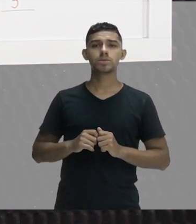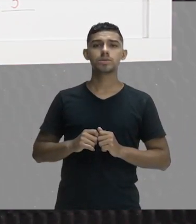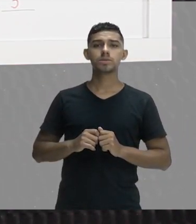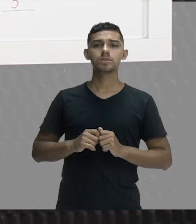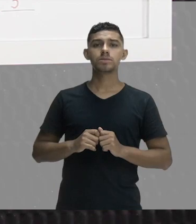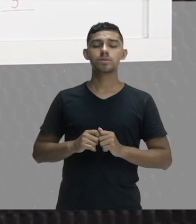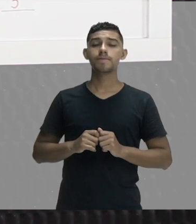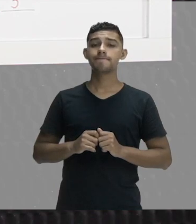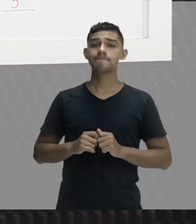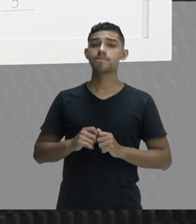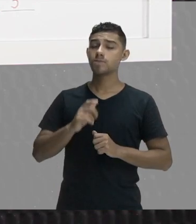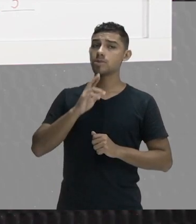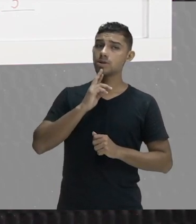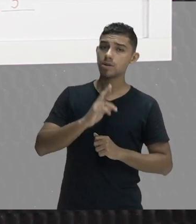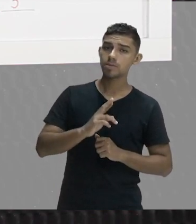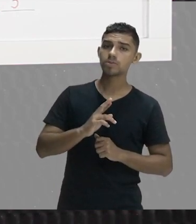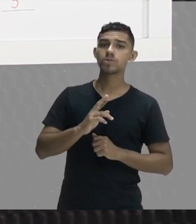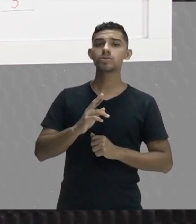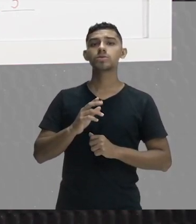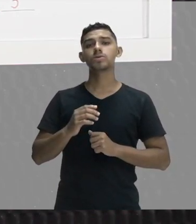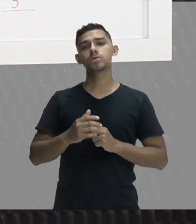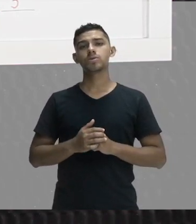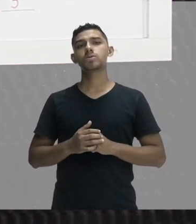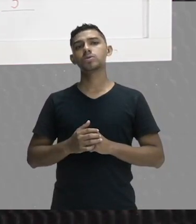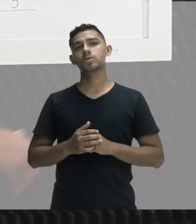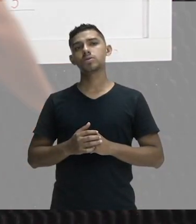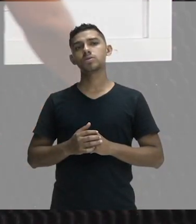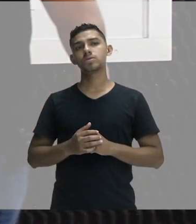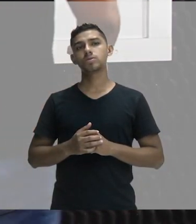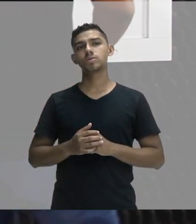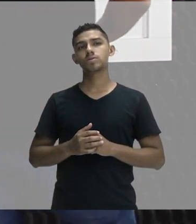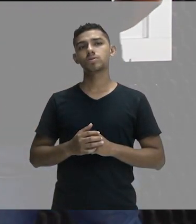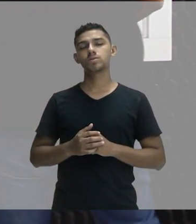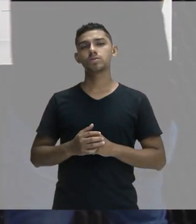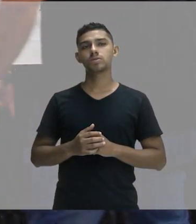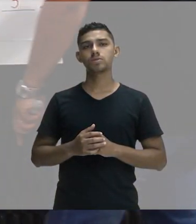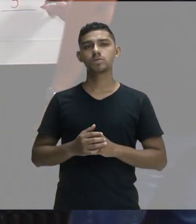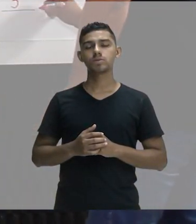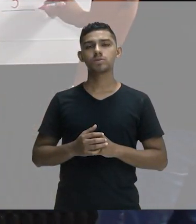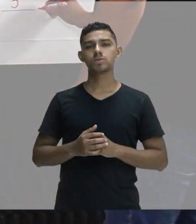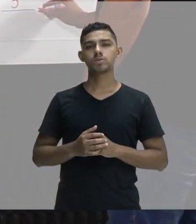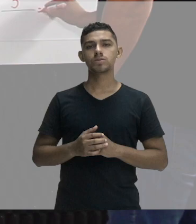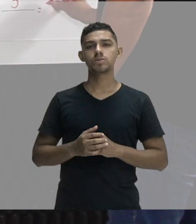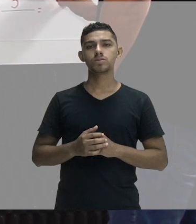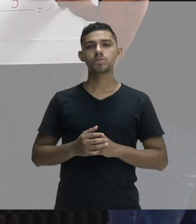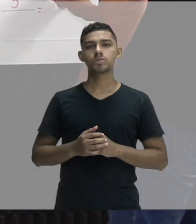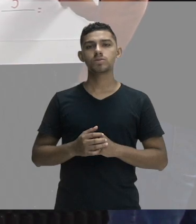fazer meu sorvete, sendo um sabor com uma cobertura diferente, basta multiplicar o 12 pelo